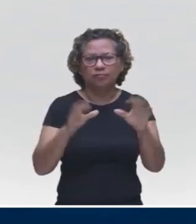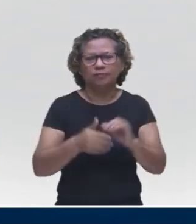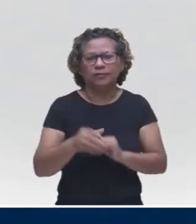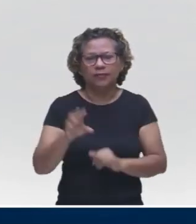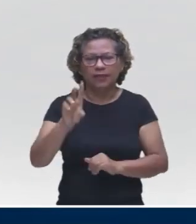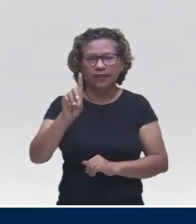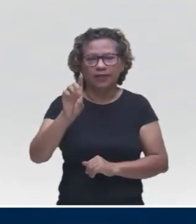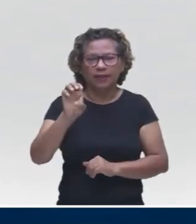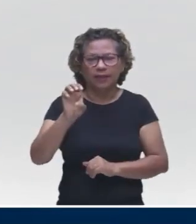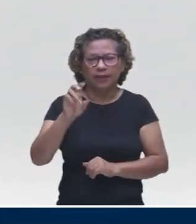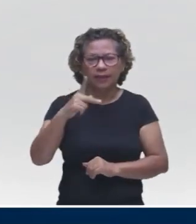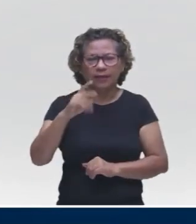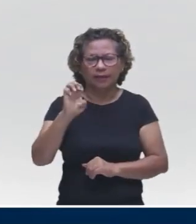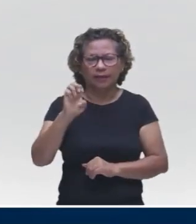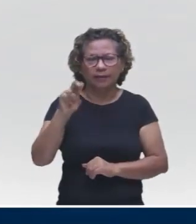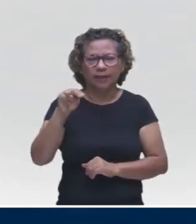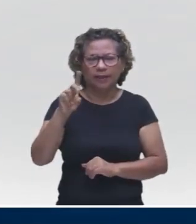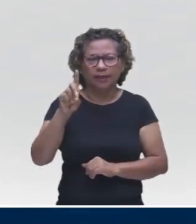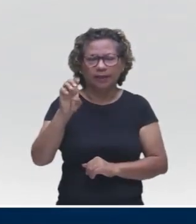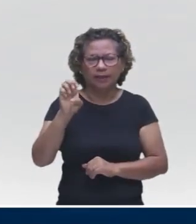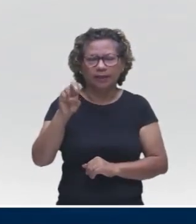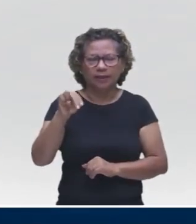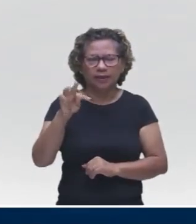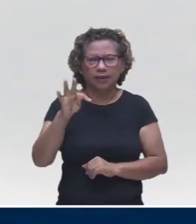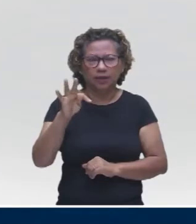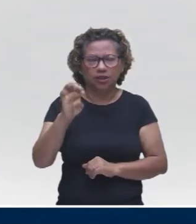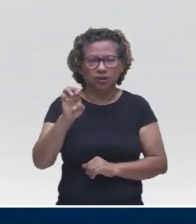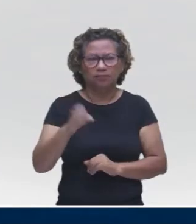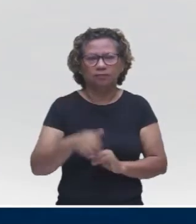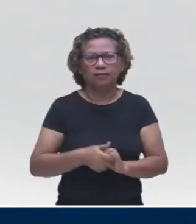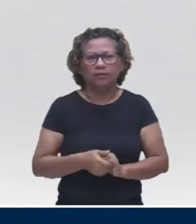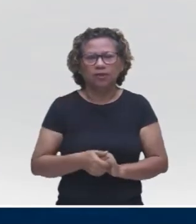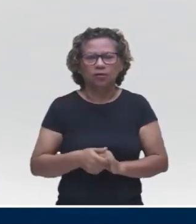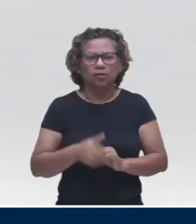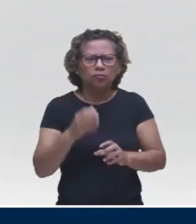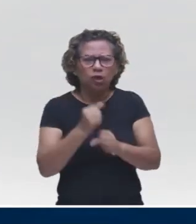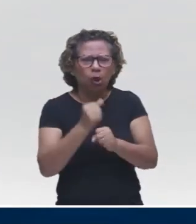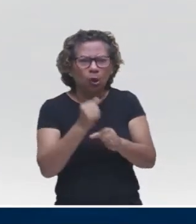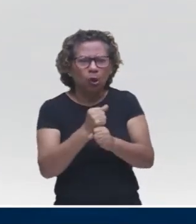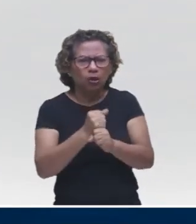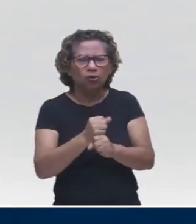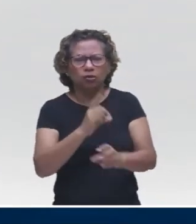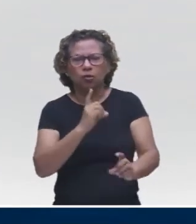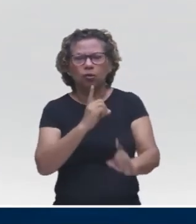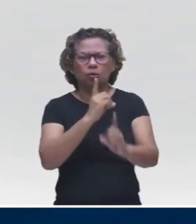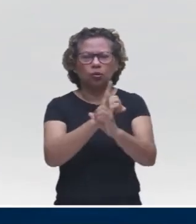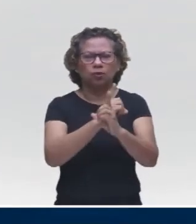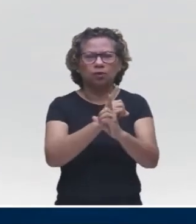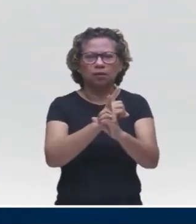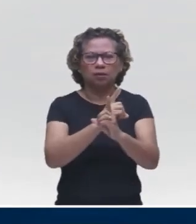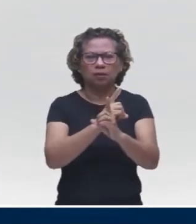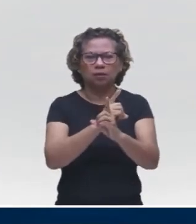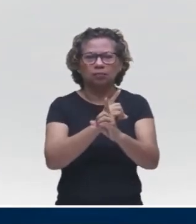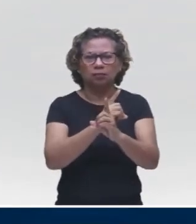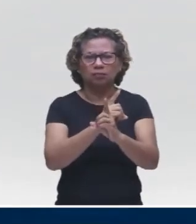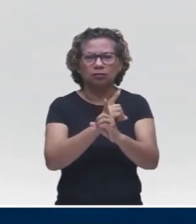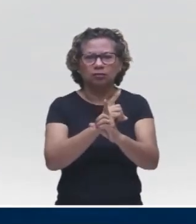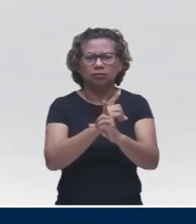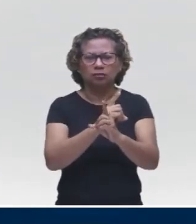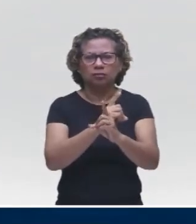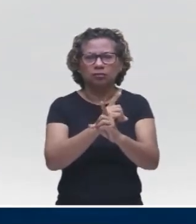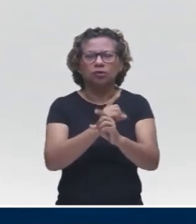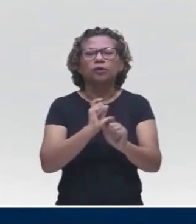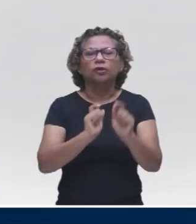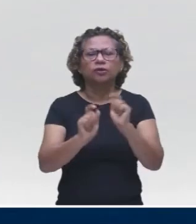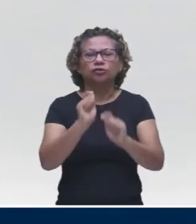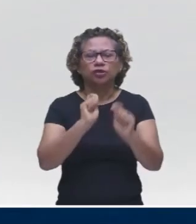Então, quando eu calculo f de 0, na realidade eu encontro o coeficiente de quem? De b. Naquela